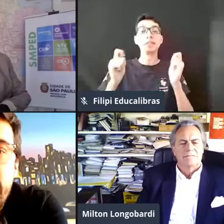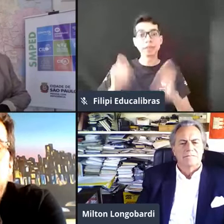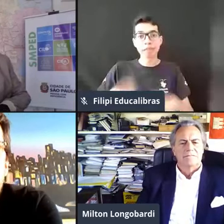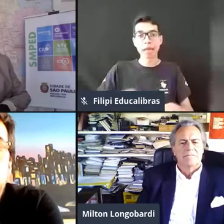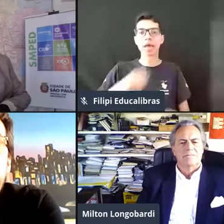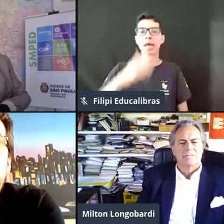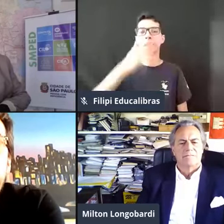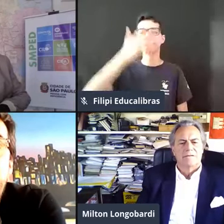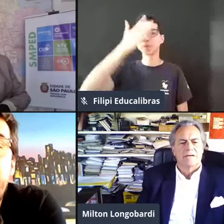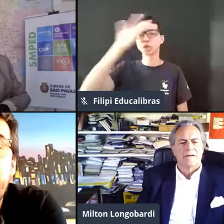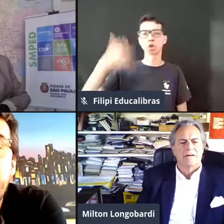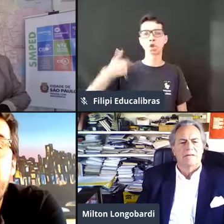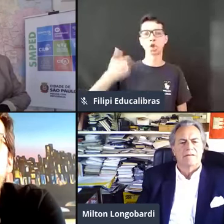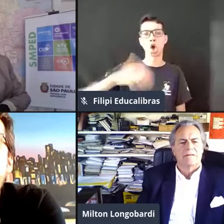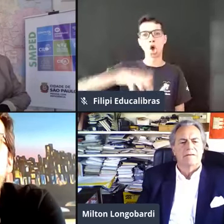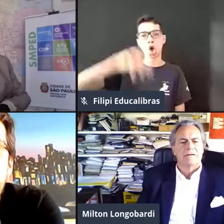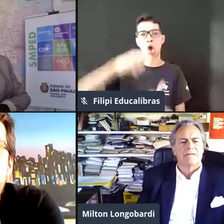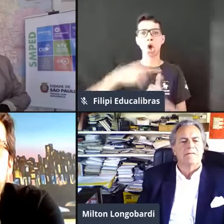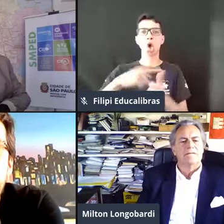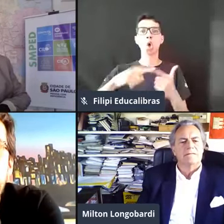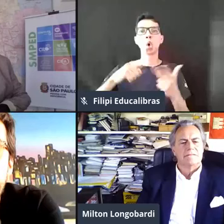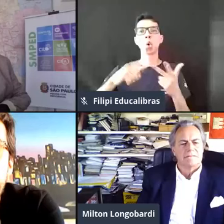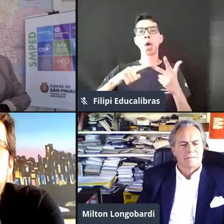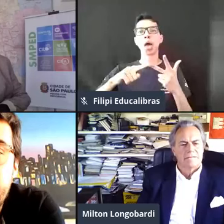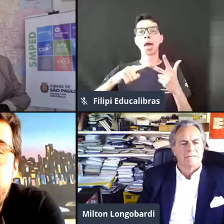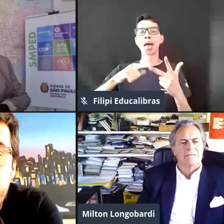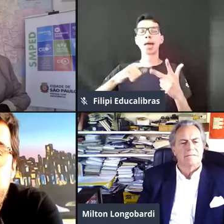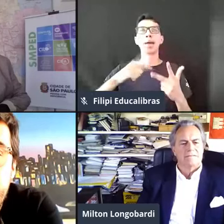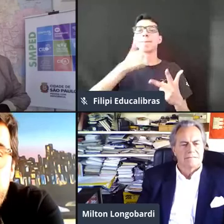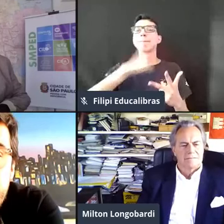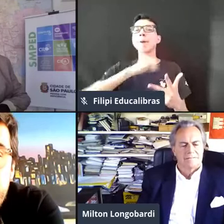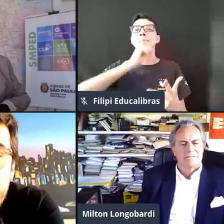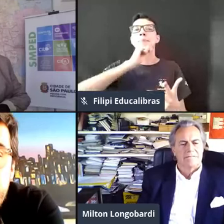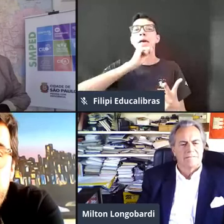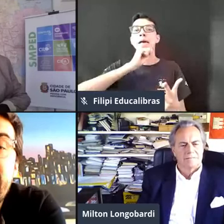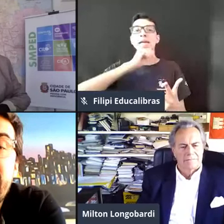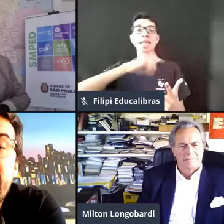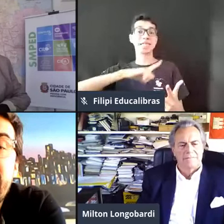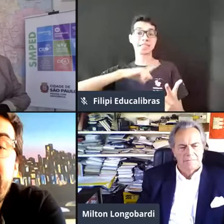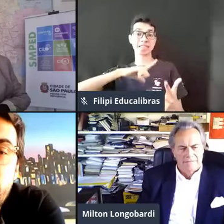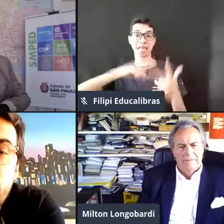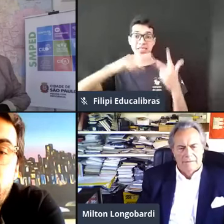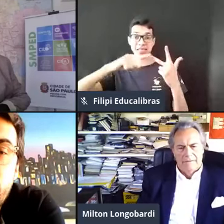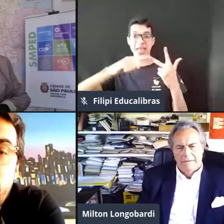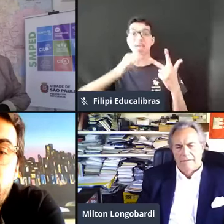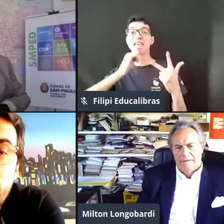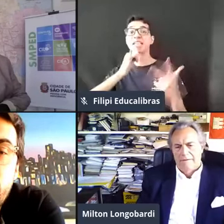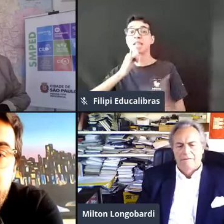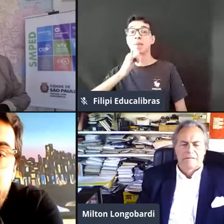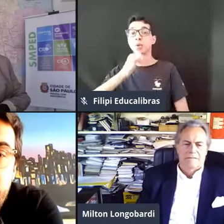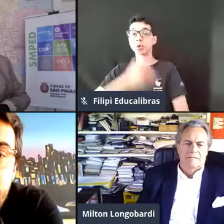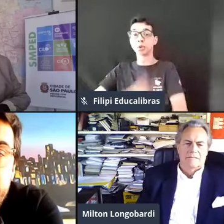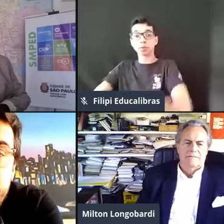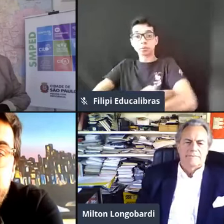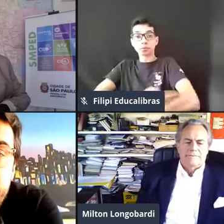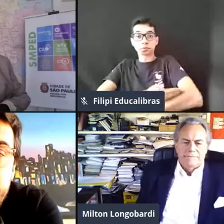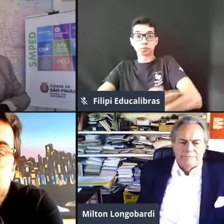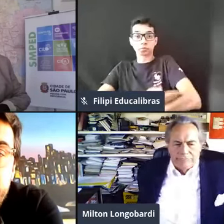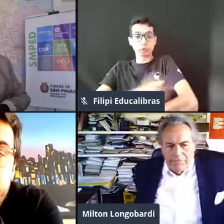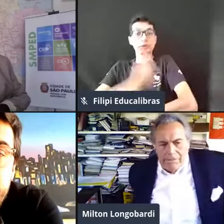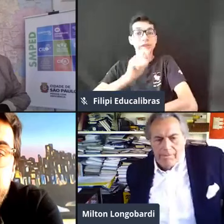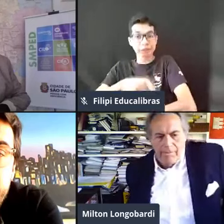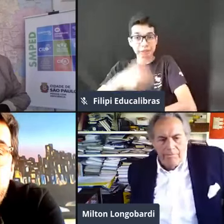bem toda a gama, né, da variedade humana. Então, é a mesma coisa para